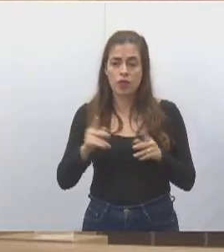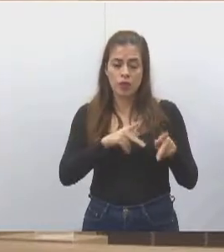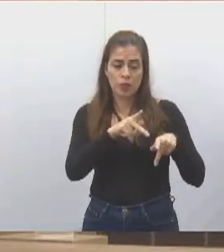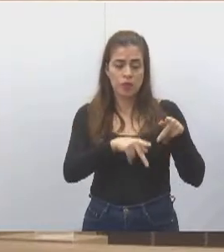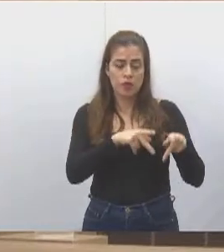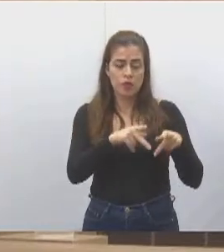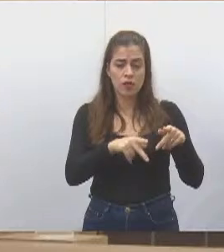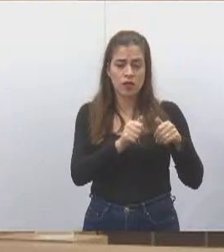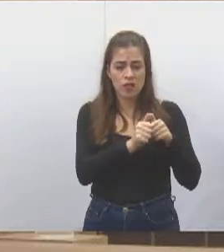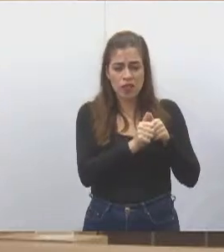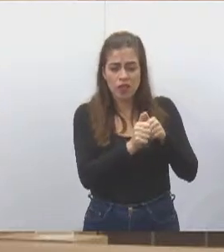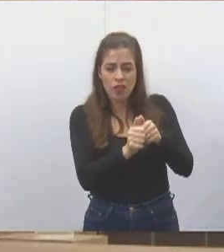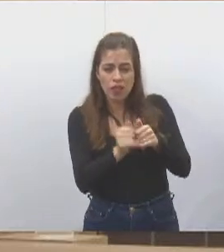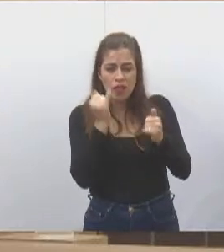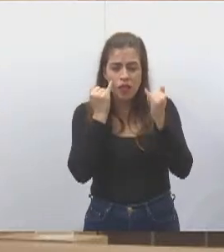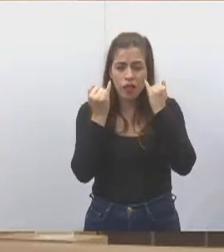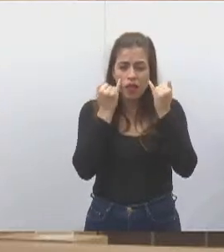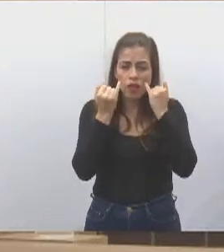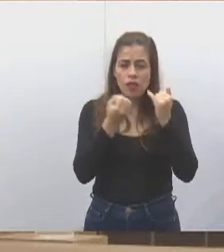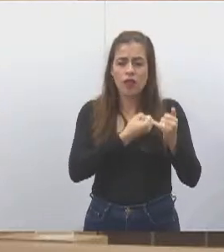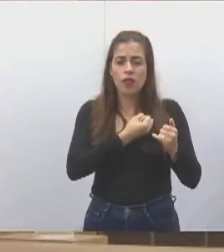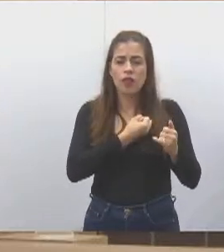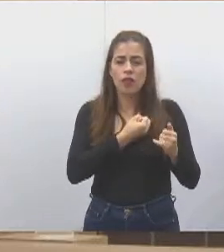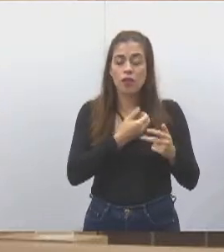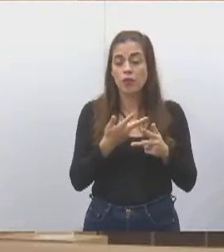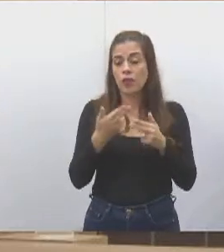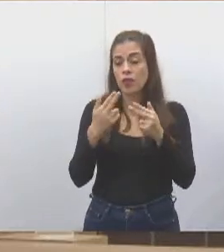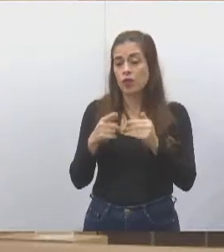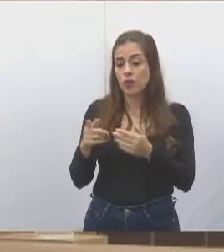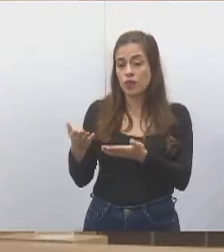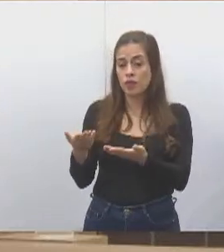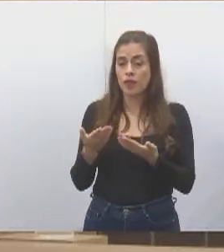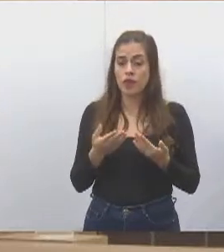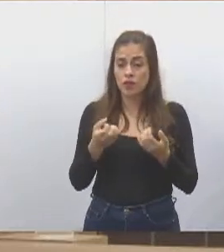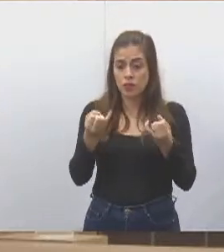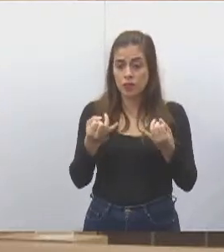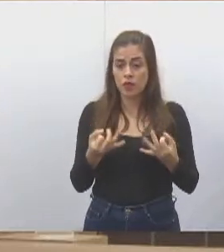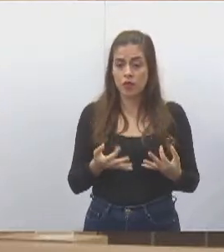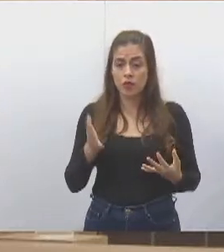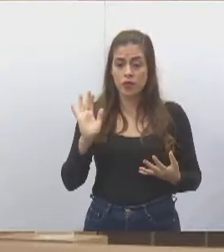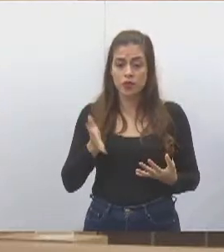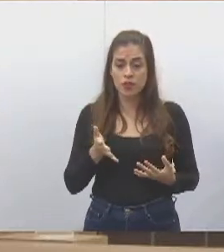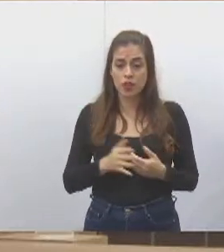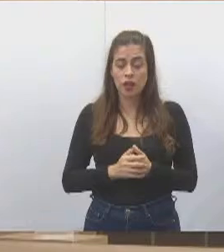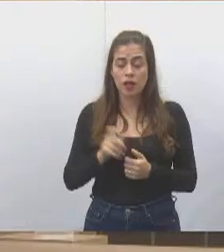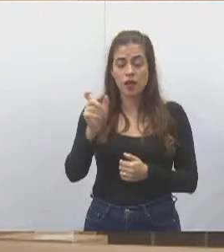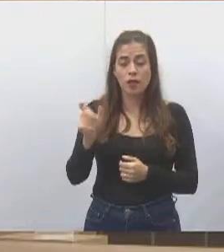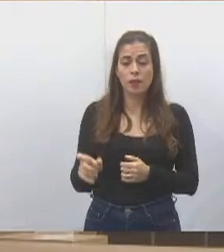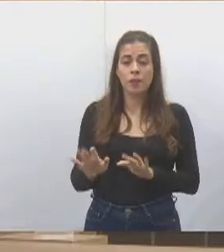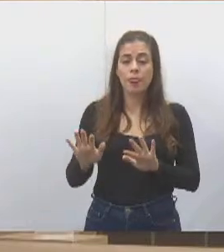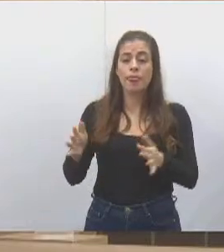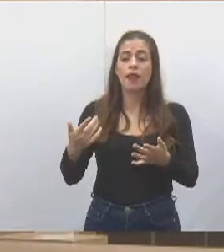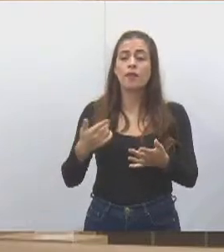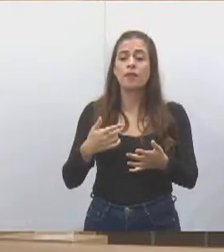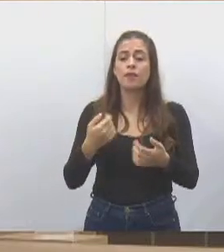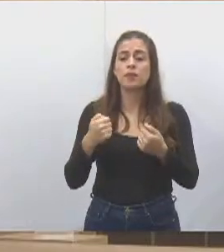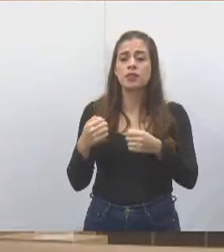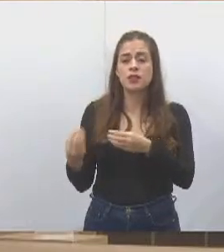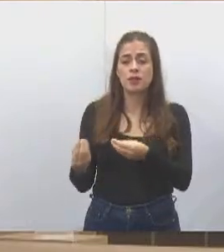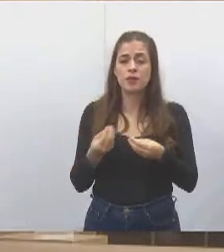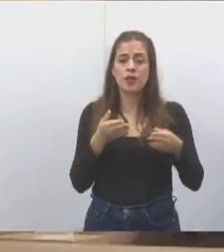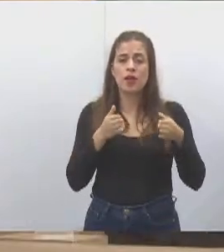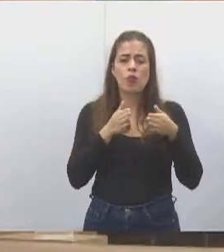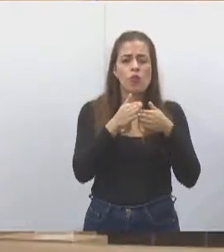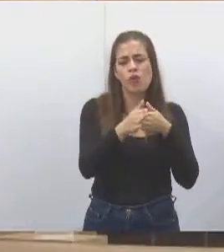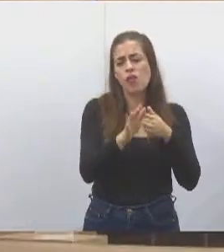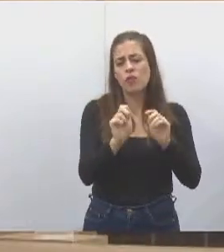consegue acompanhar esse tipo de informação em números? É como o Guilherme falou. Obviamente que isso é uma coisa que teria que passar de uma forma direta,